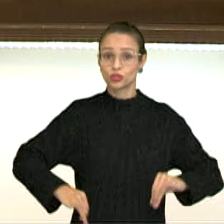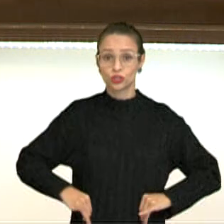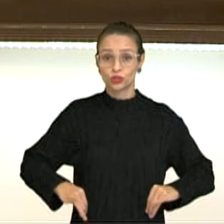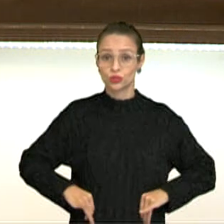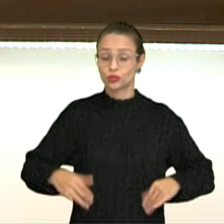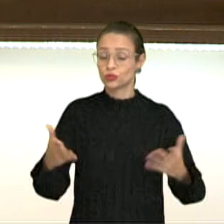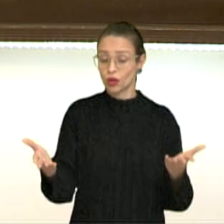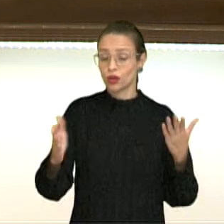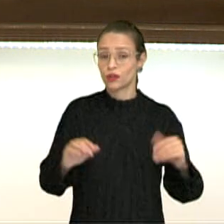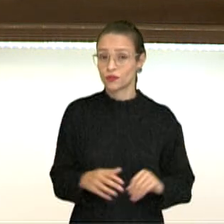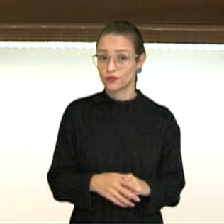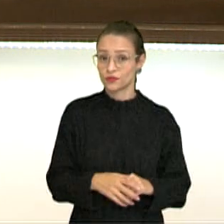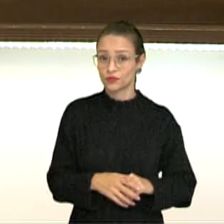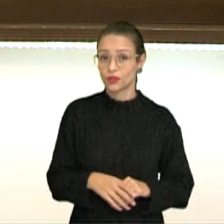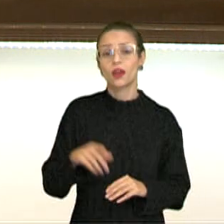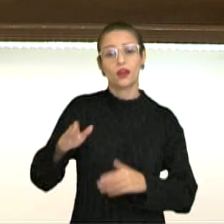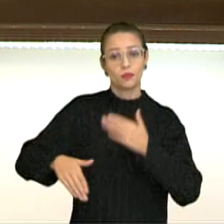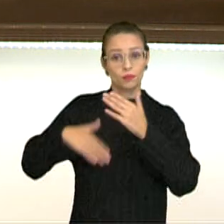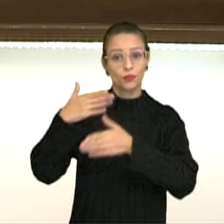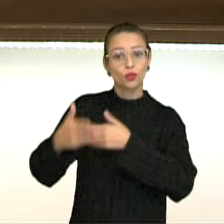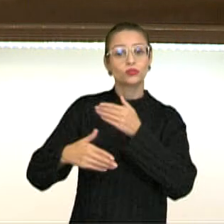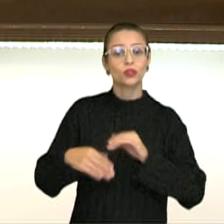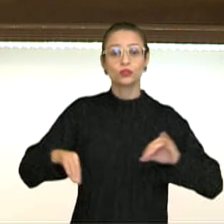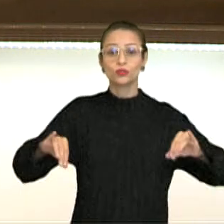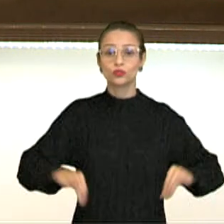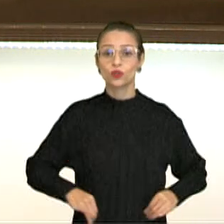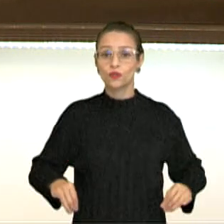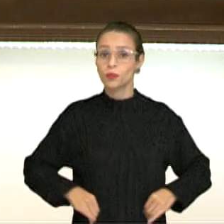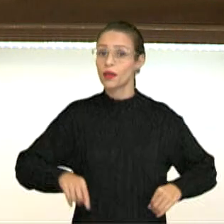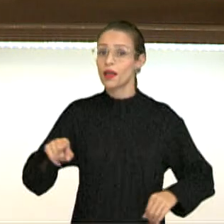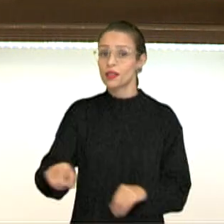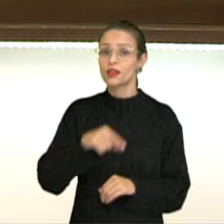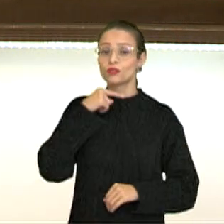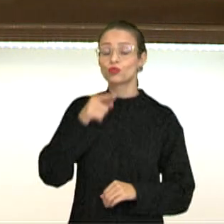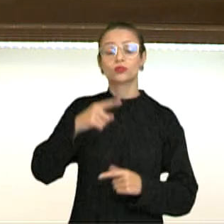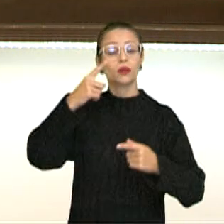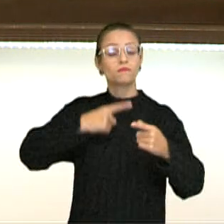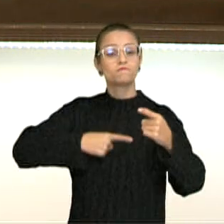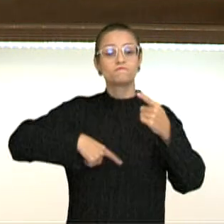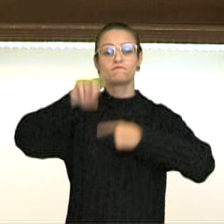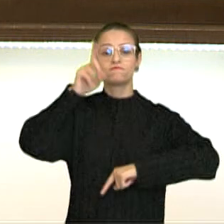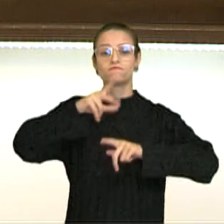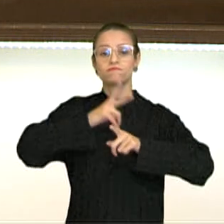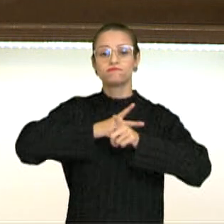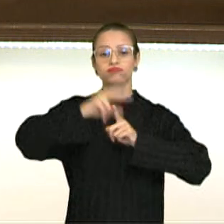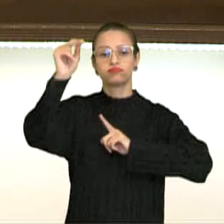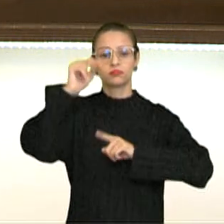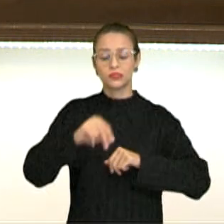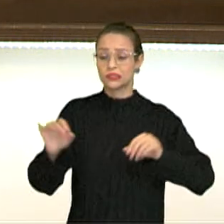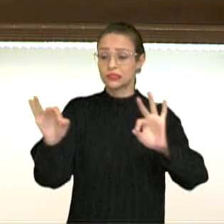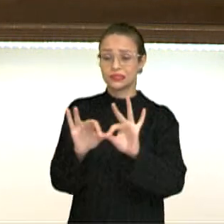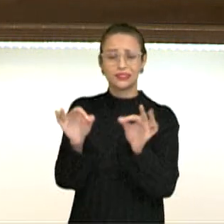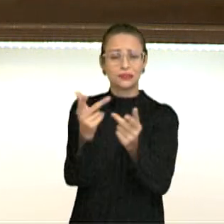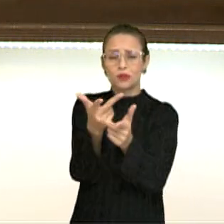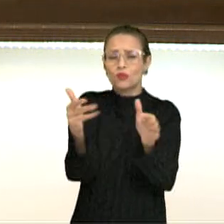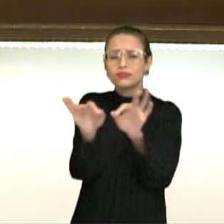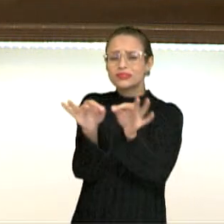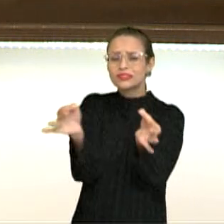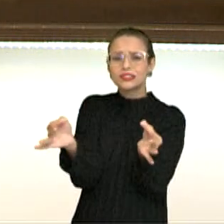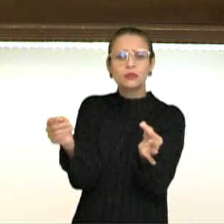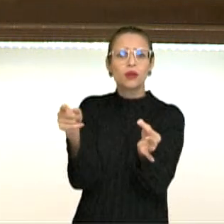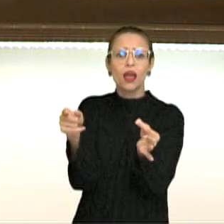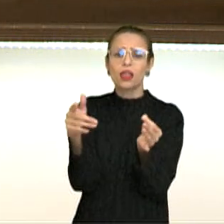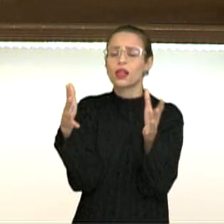desses processos. São processos de sofrimento, porque ela não consegue superar. Às vezes uma coisa pequena para ela é